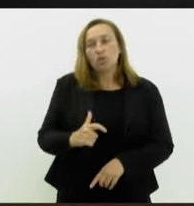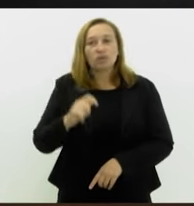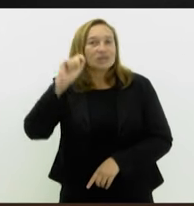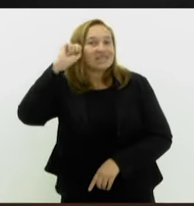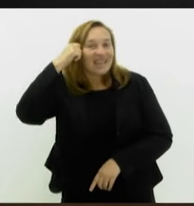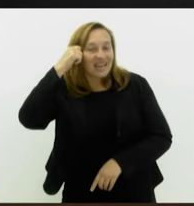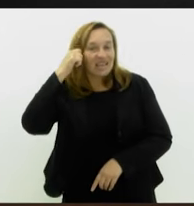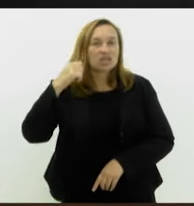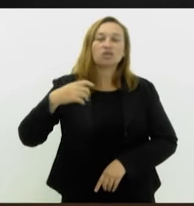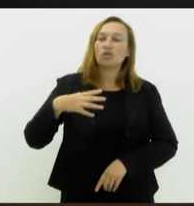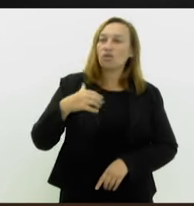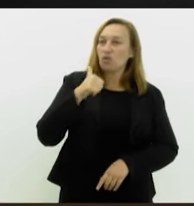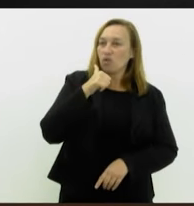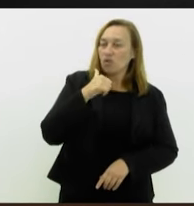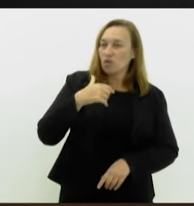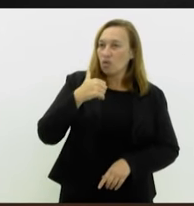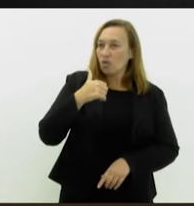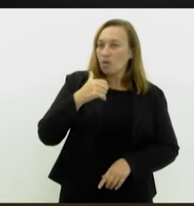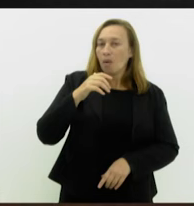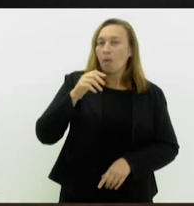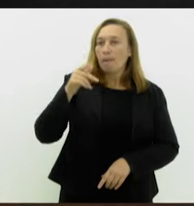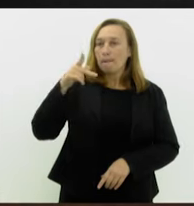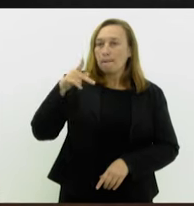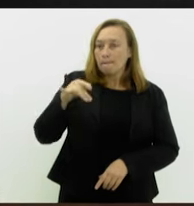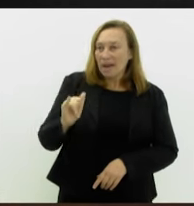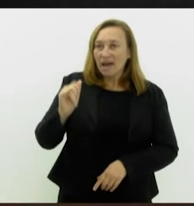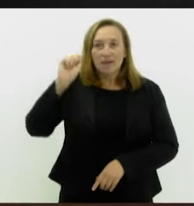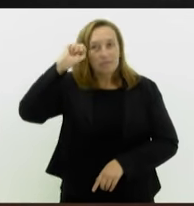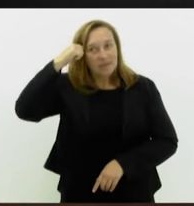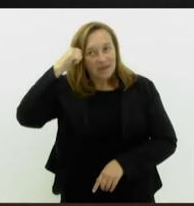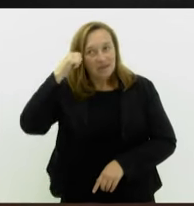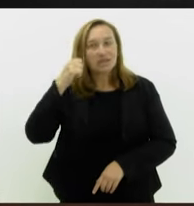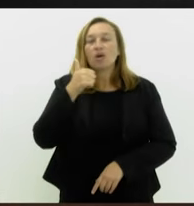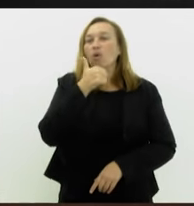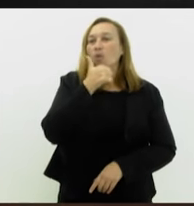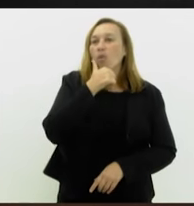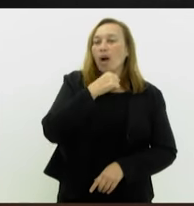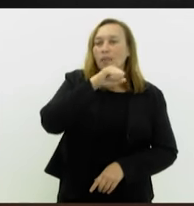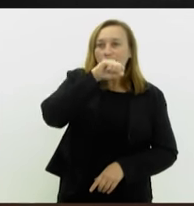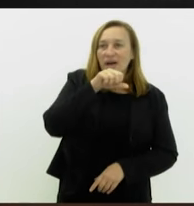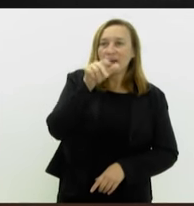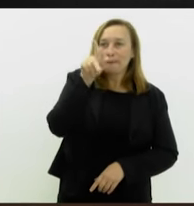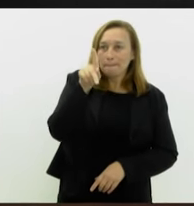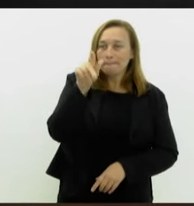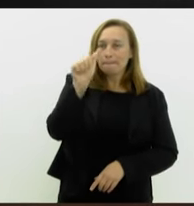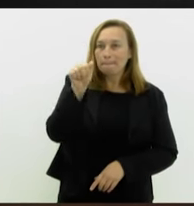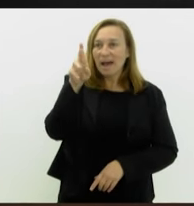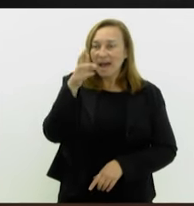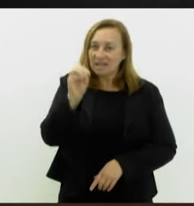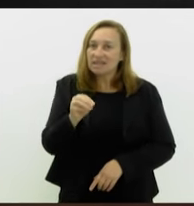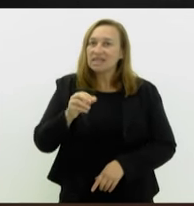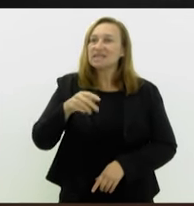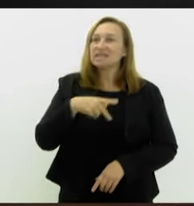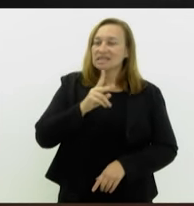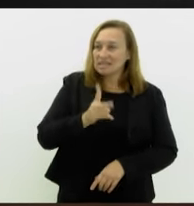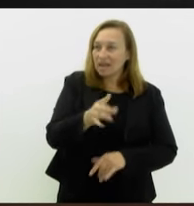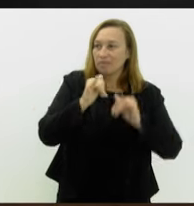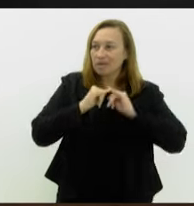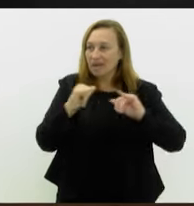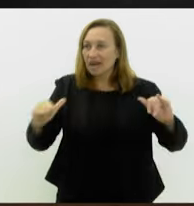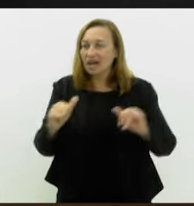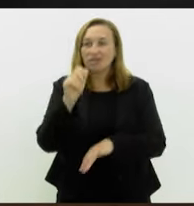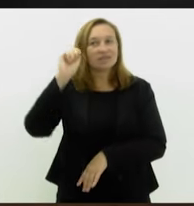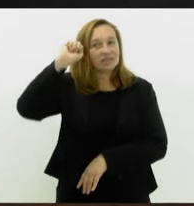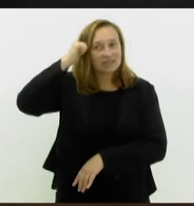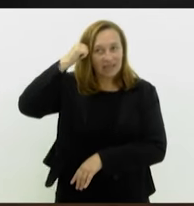com de de de um pai preto com a mãe parda então Negra eu sou então eu sempre Me declaro Negra